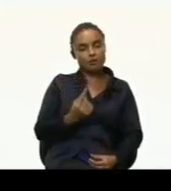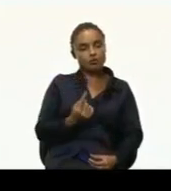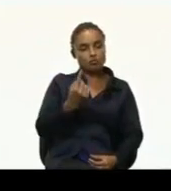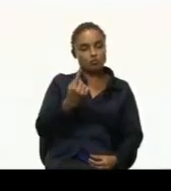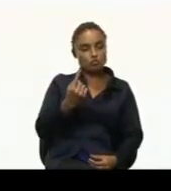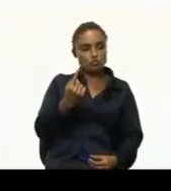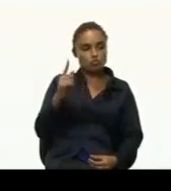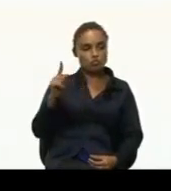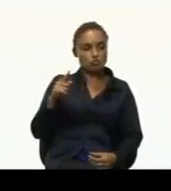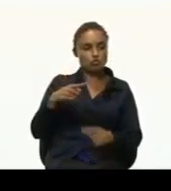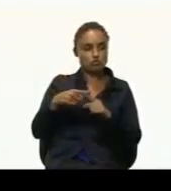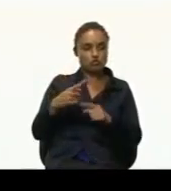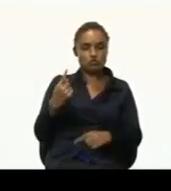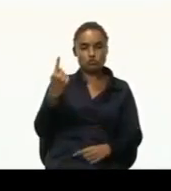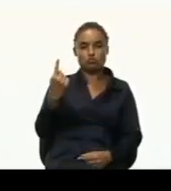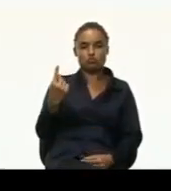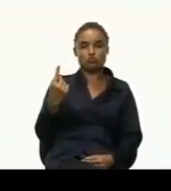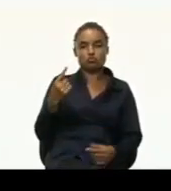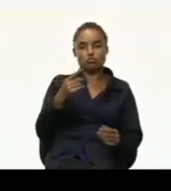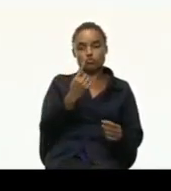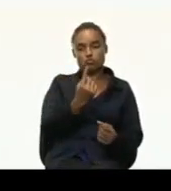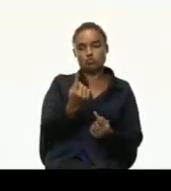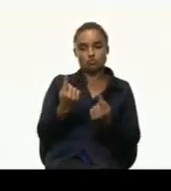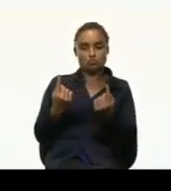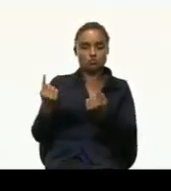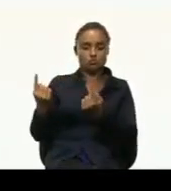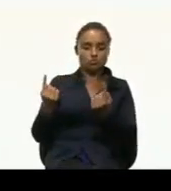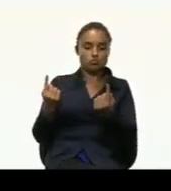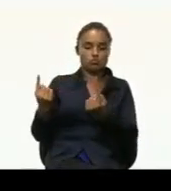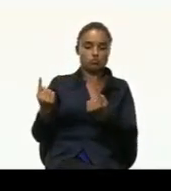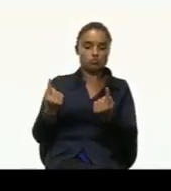aqui eu já tenho 1 por